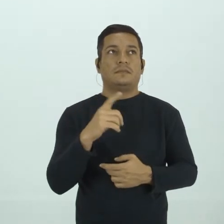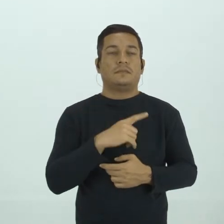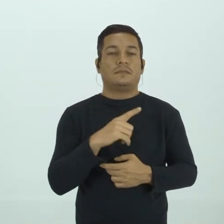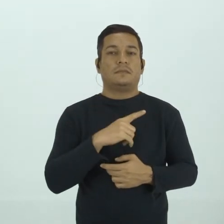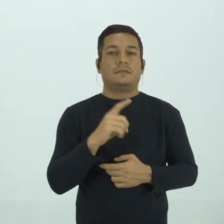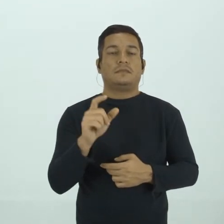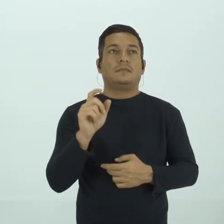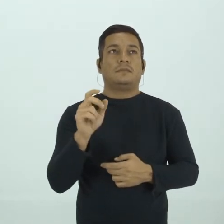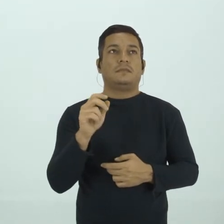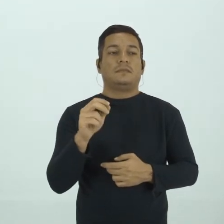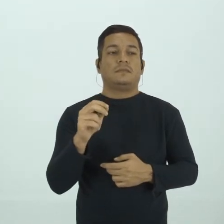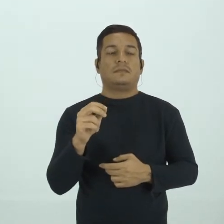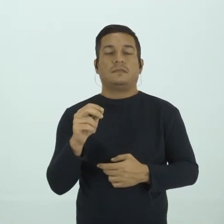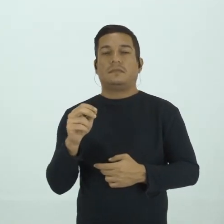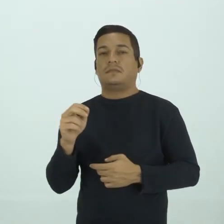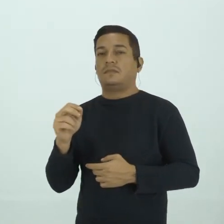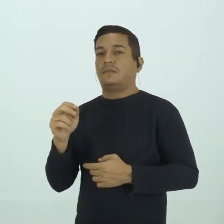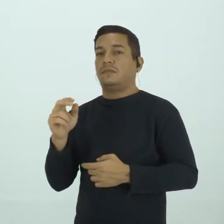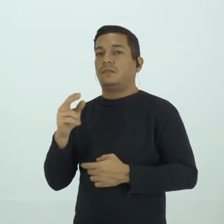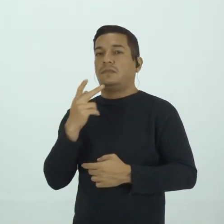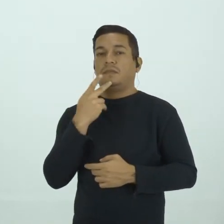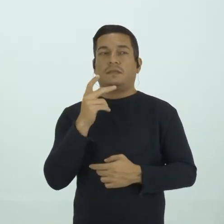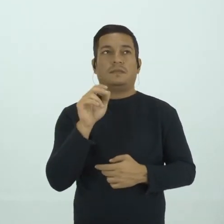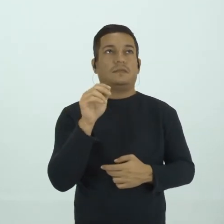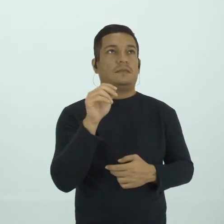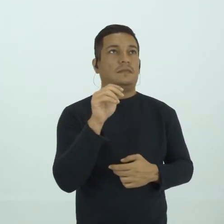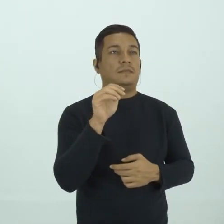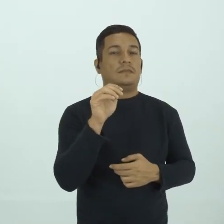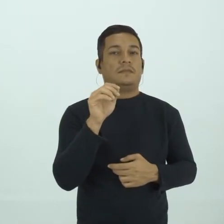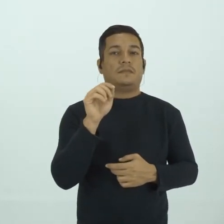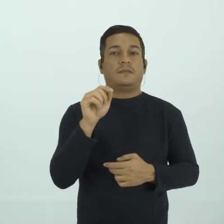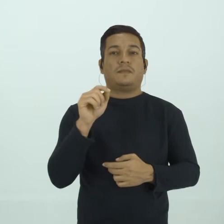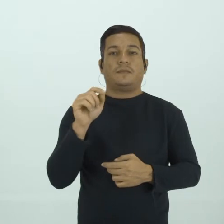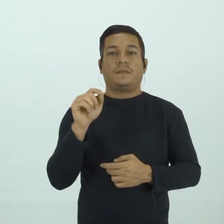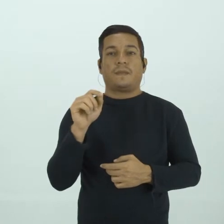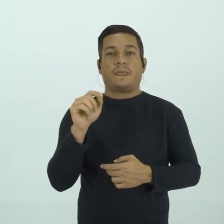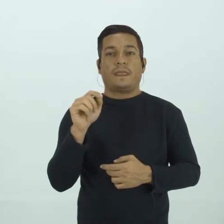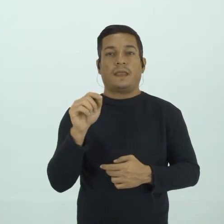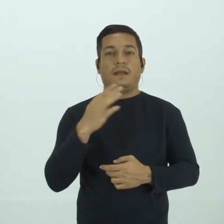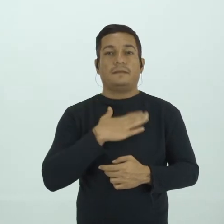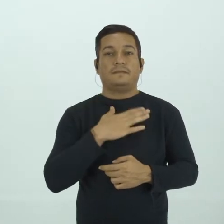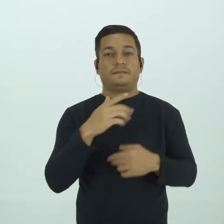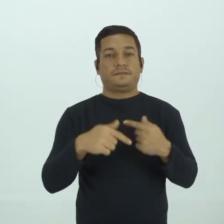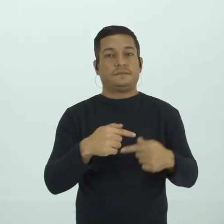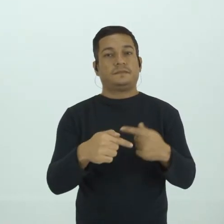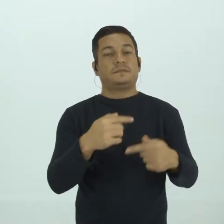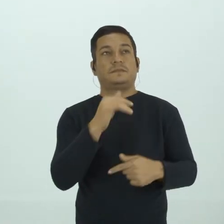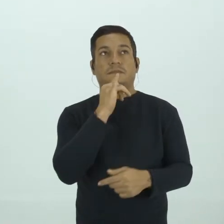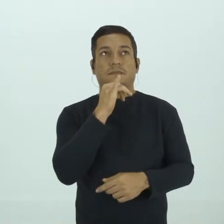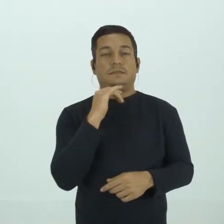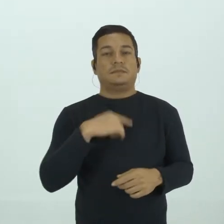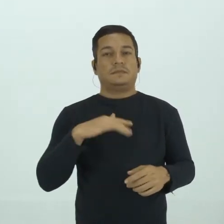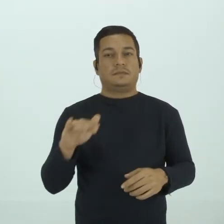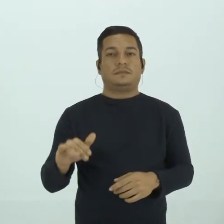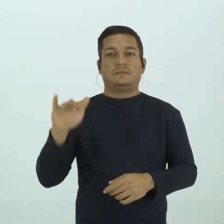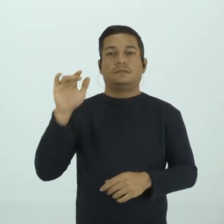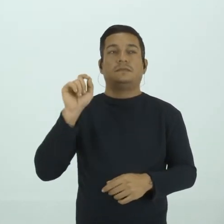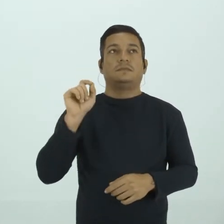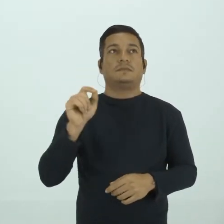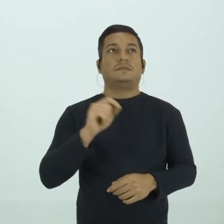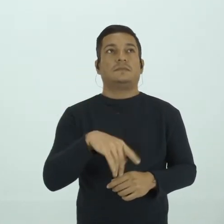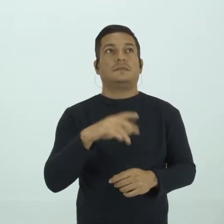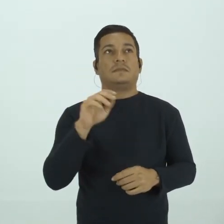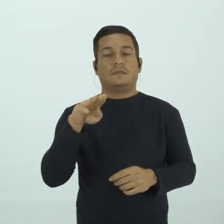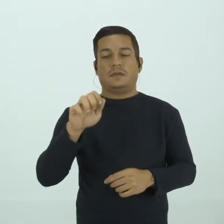de humor, né, pelo que a gente chama aí do desfecho inesperado. Tanto que a minha geração, por exemplo, cresceu, né, com os gibis